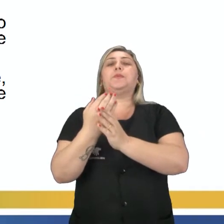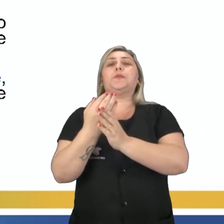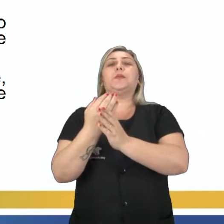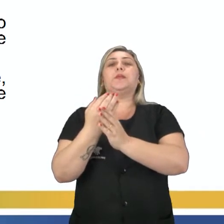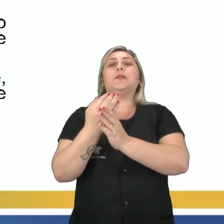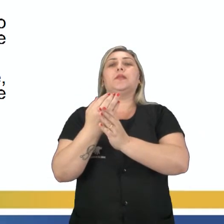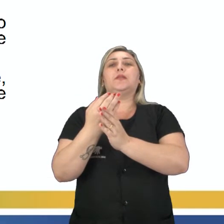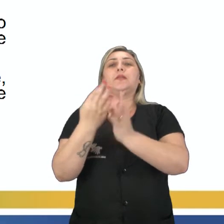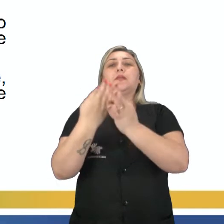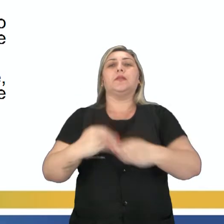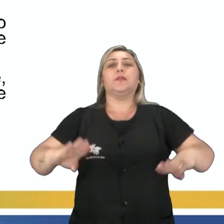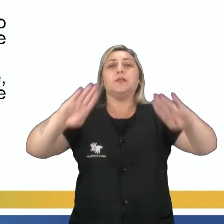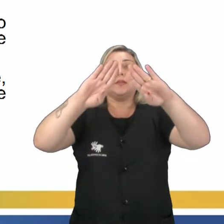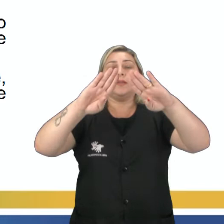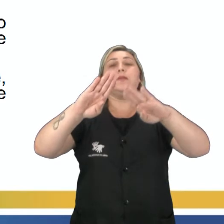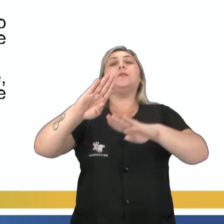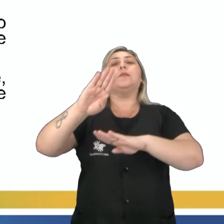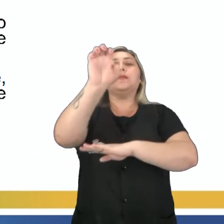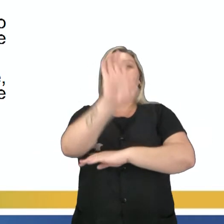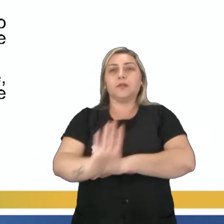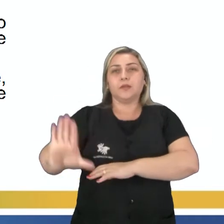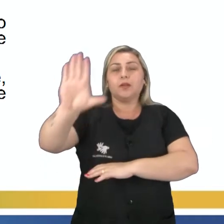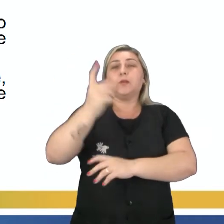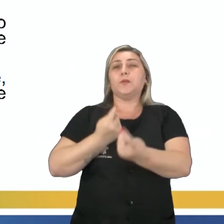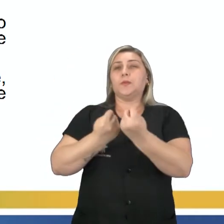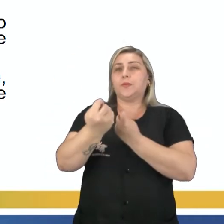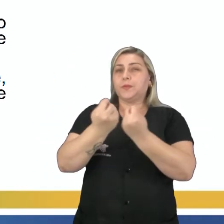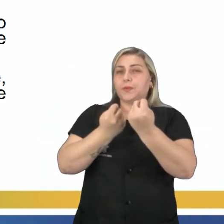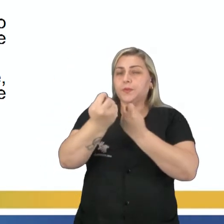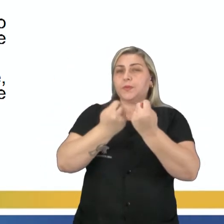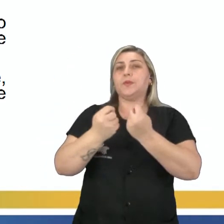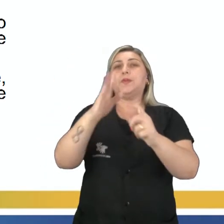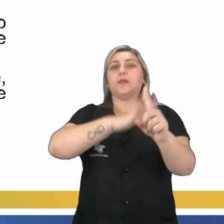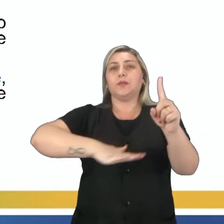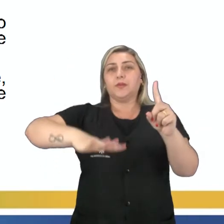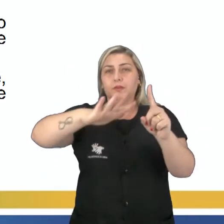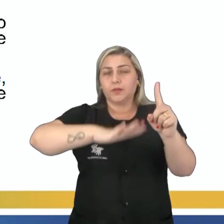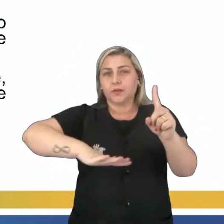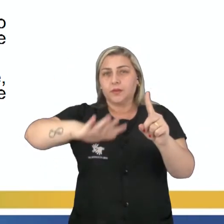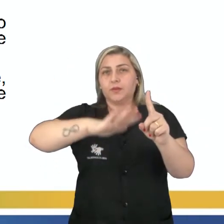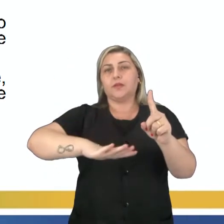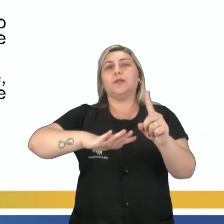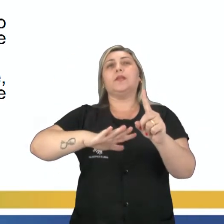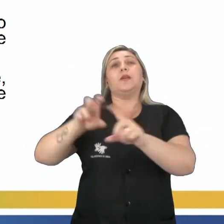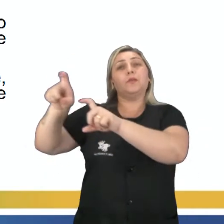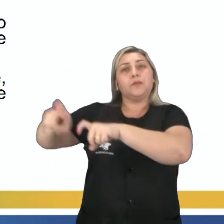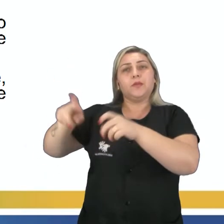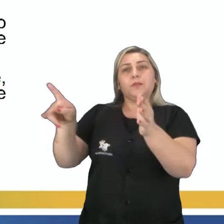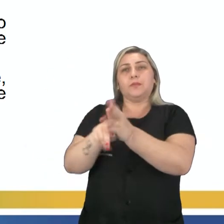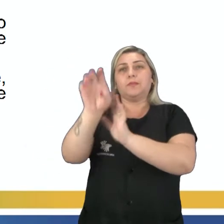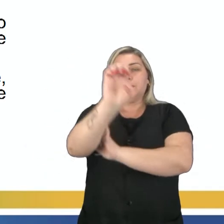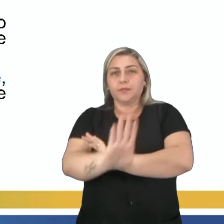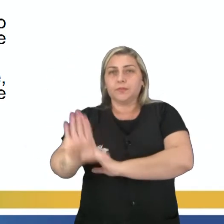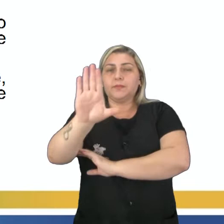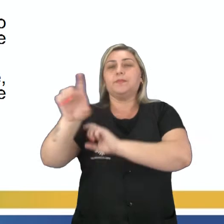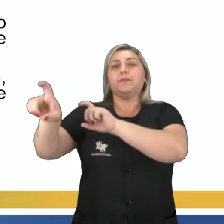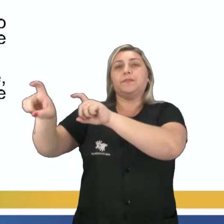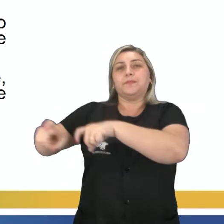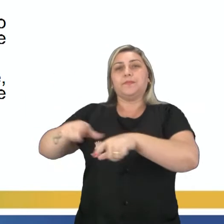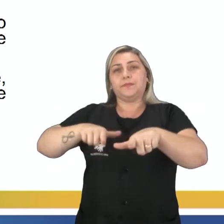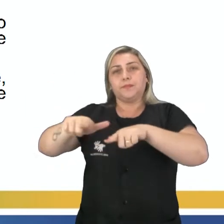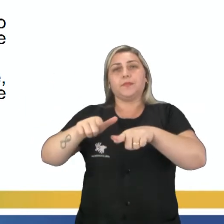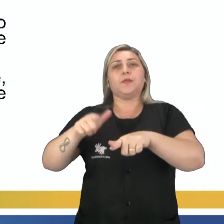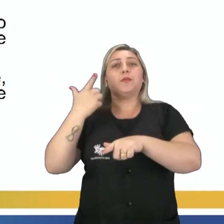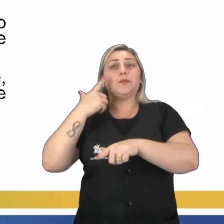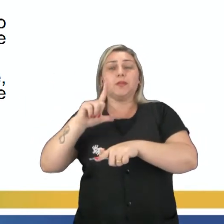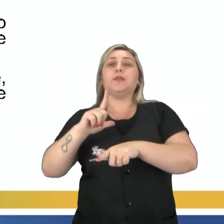na Europa, surgiu um autocontrole social através da ruralização da Europa. O trabalho no campo foi ganhando cada